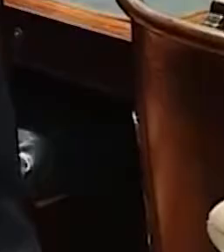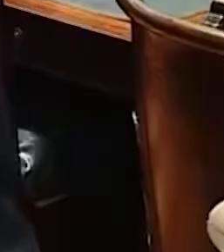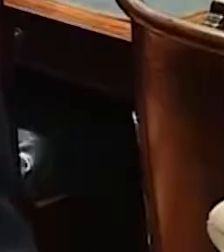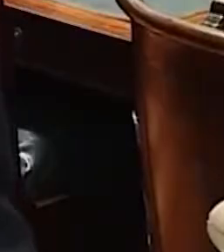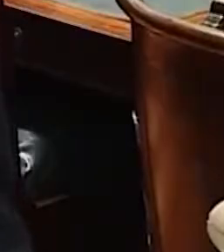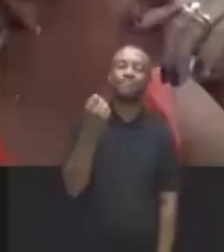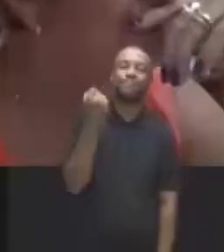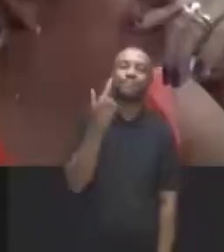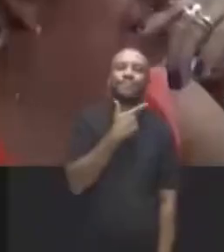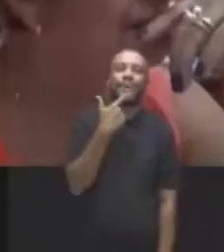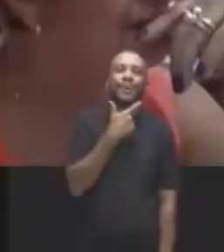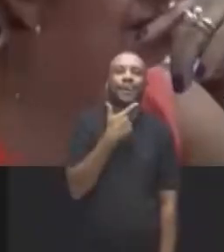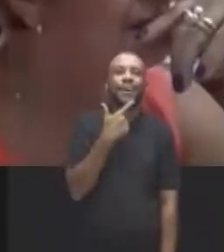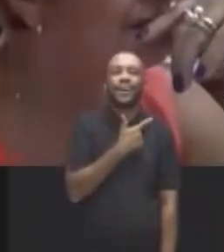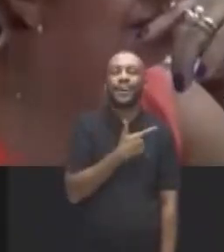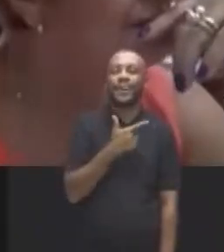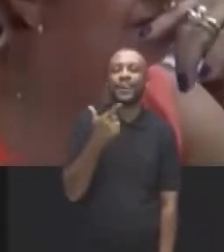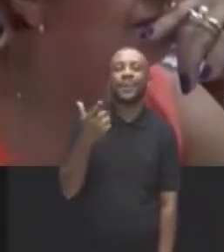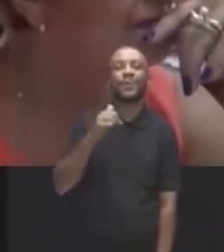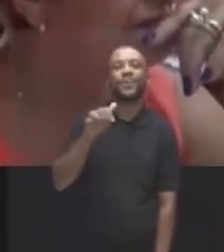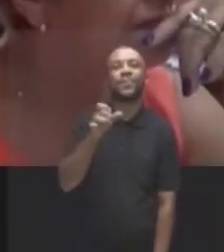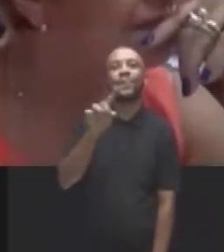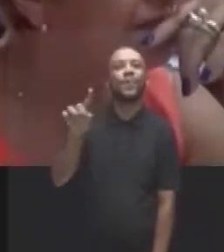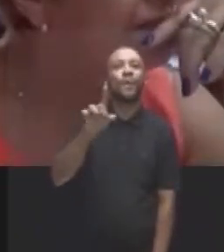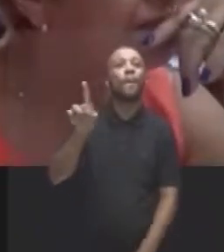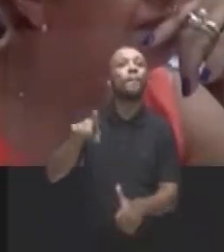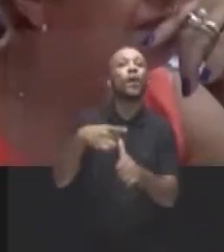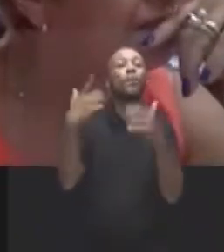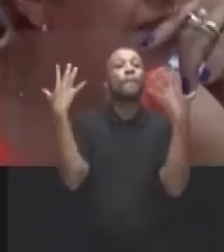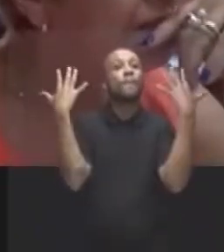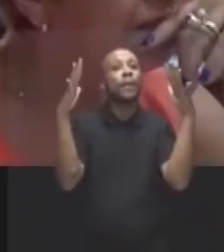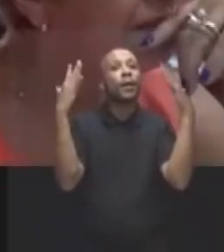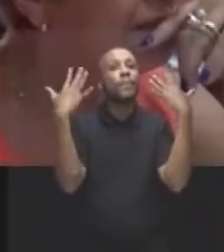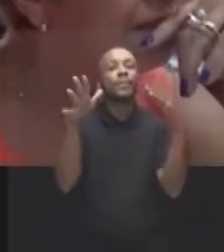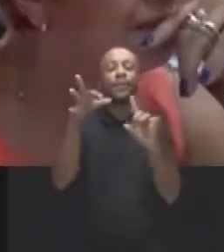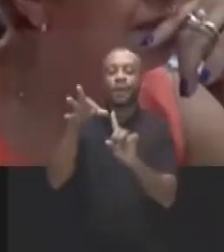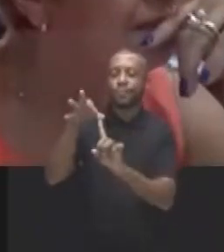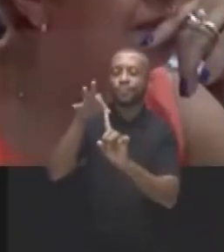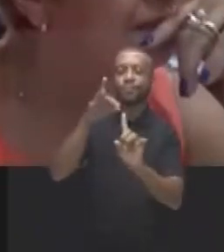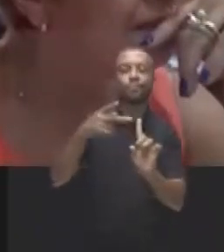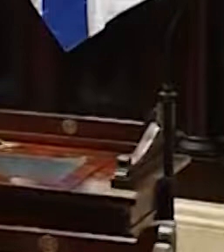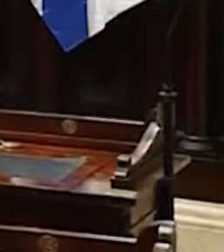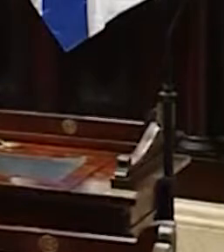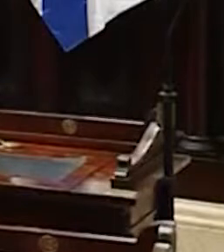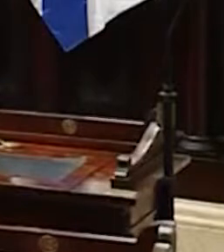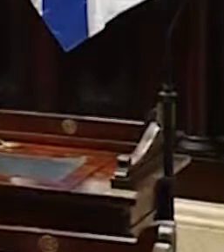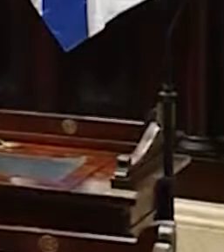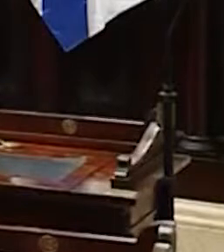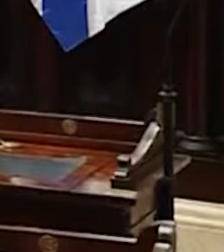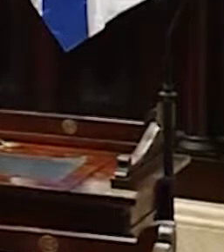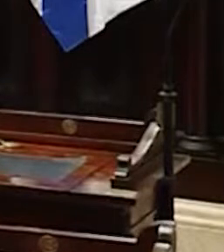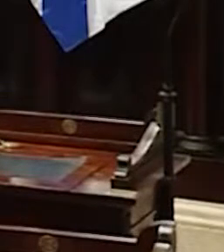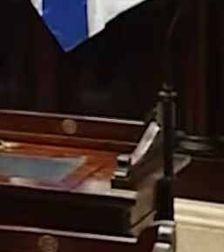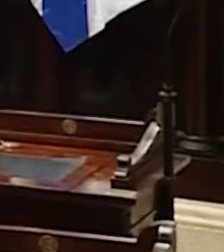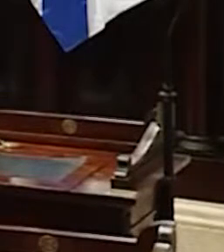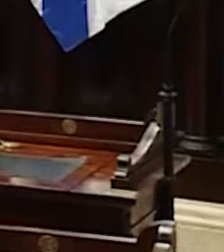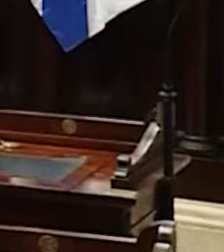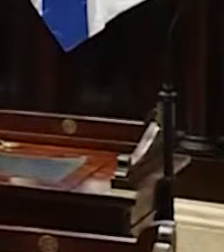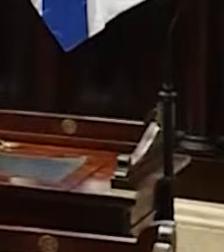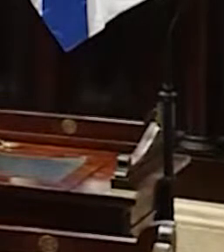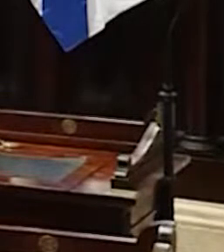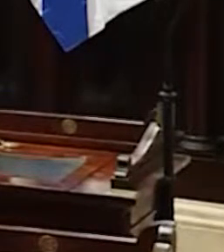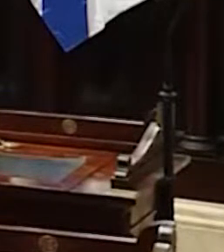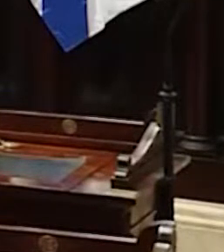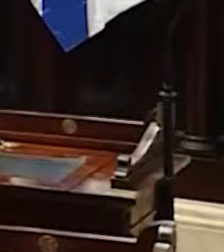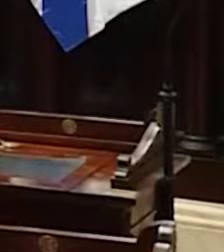de muito aprendizado. Os parlamentares aprovaram o projeto de autoria do vereador Márcio Ribeiro, que inclui o dia do aniversário do